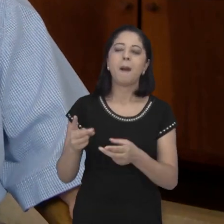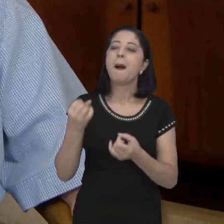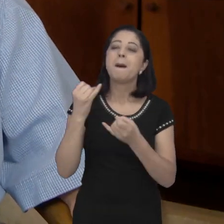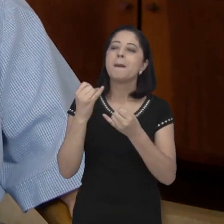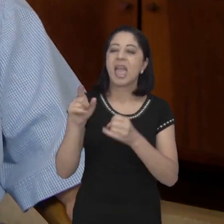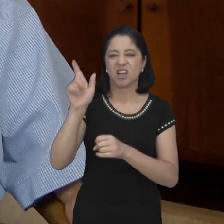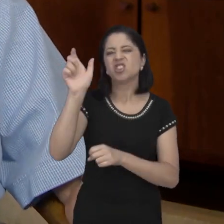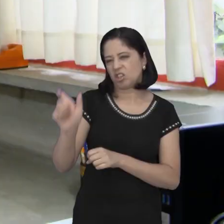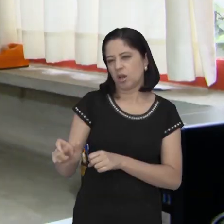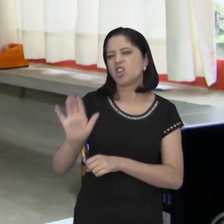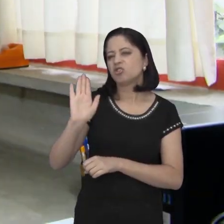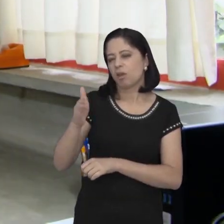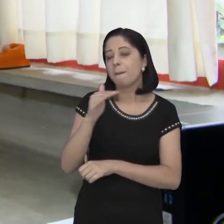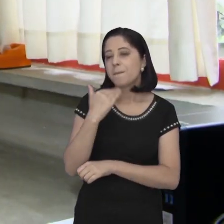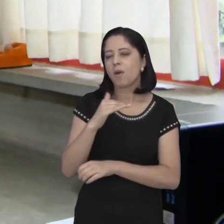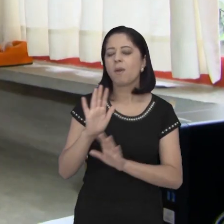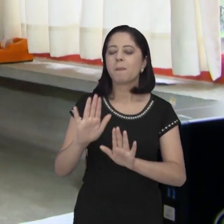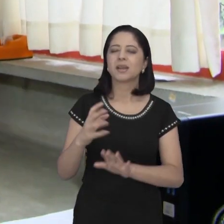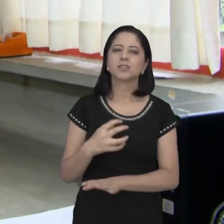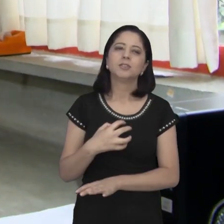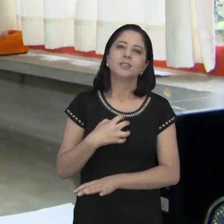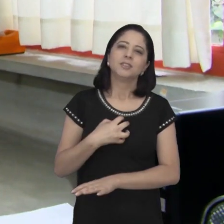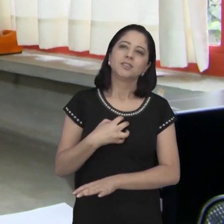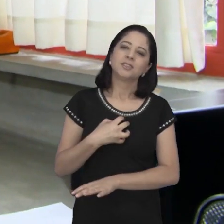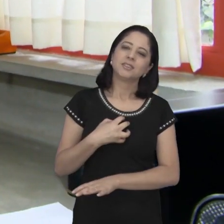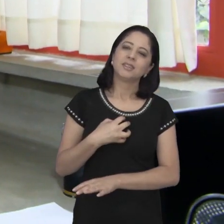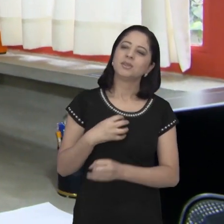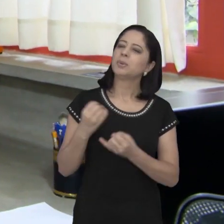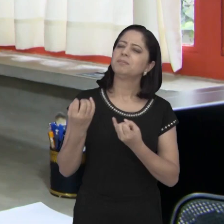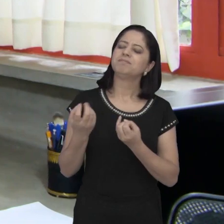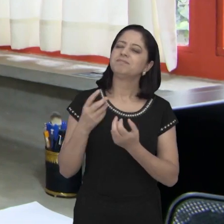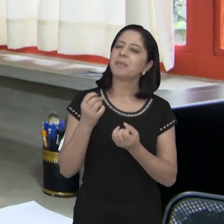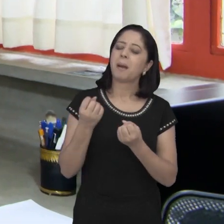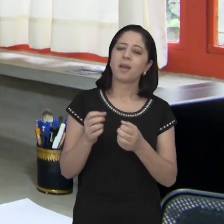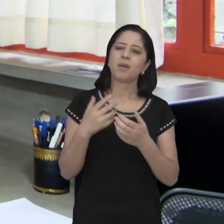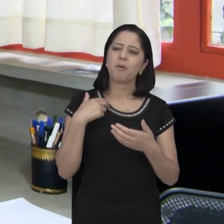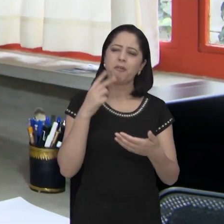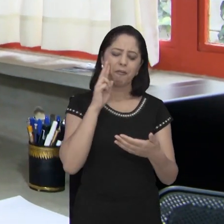essa experiência é muito interessante, né? Quando você vê